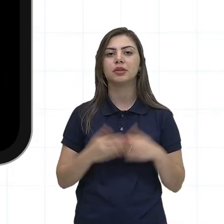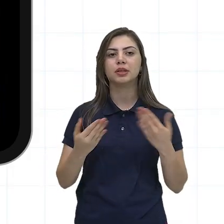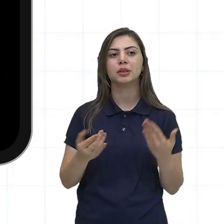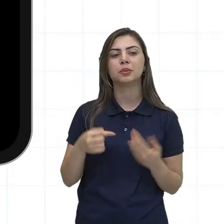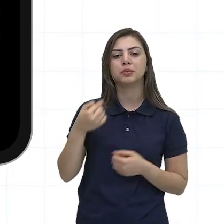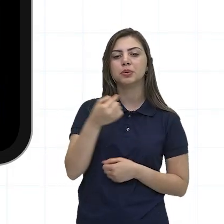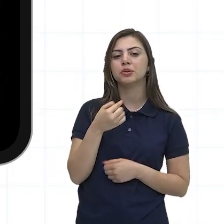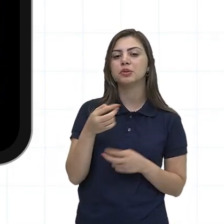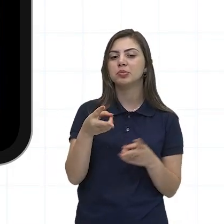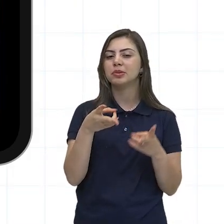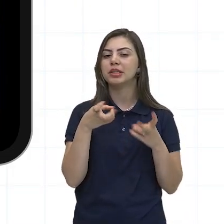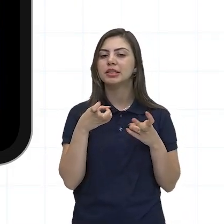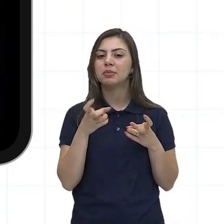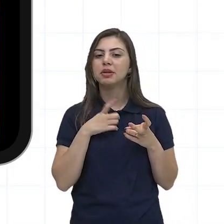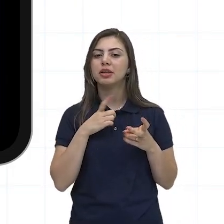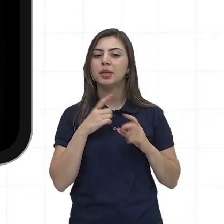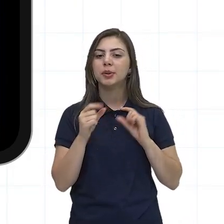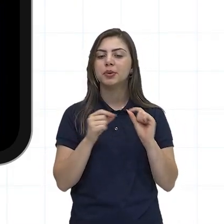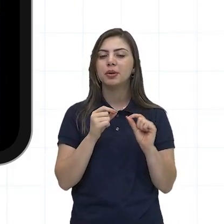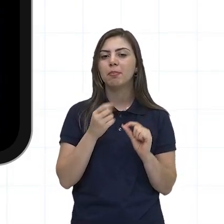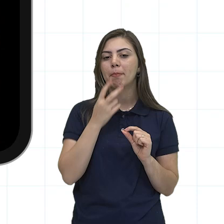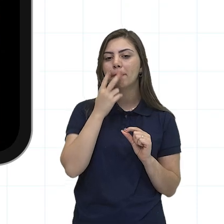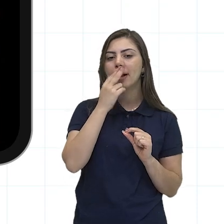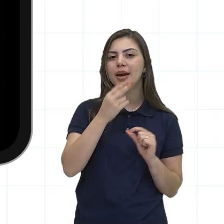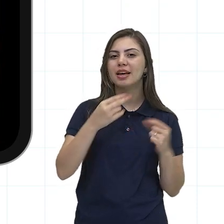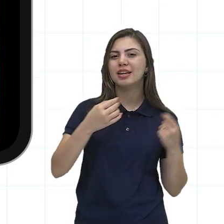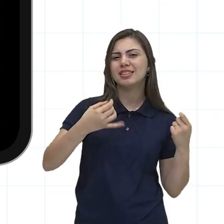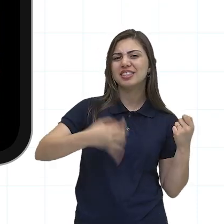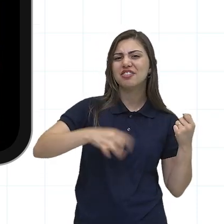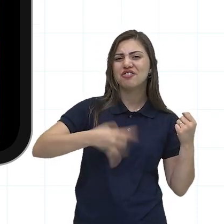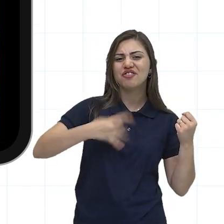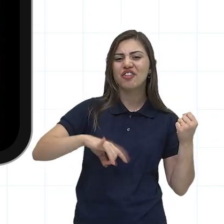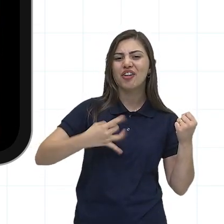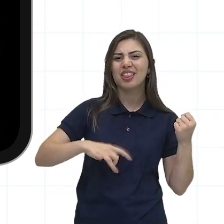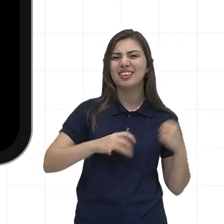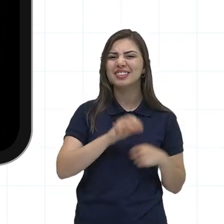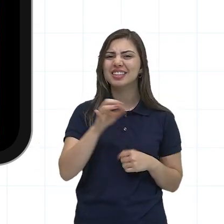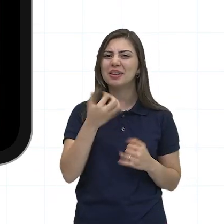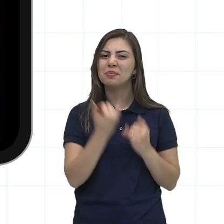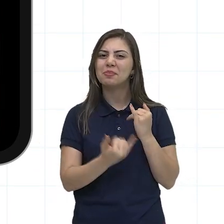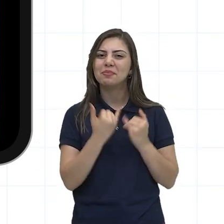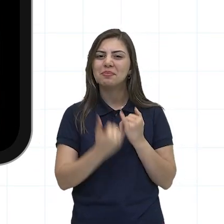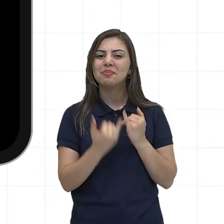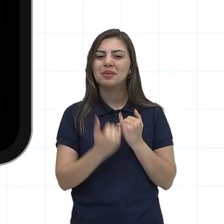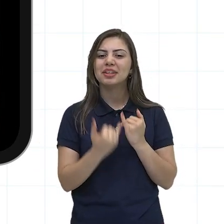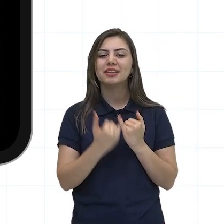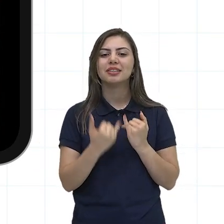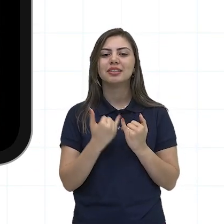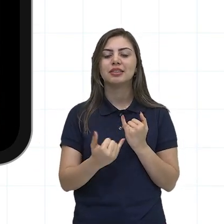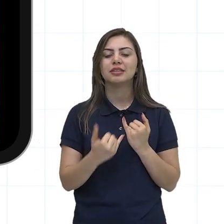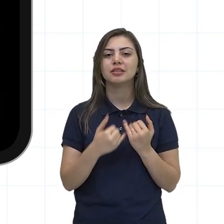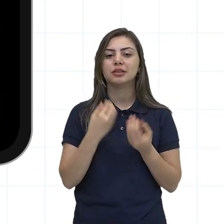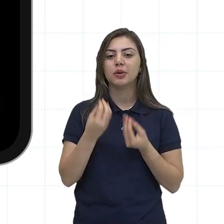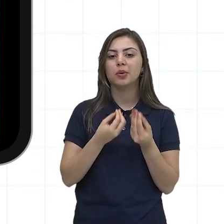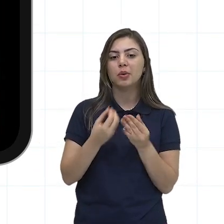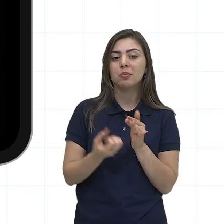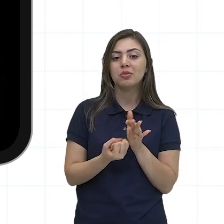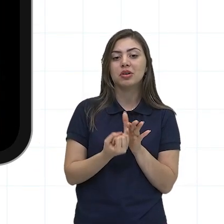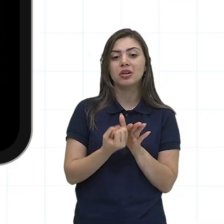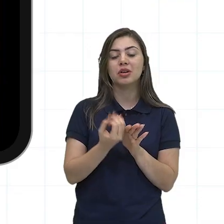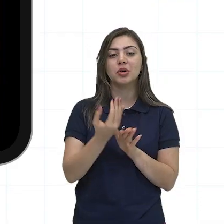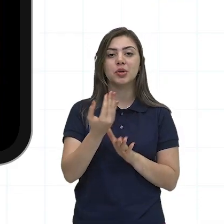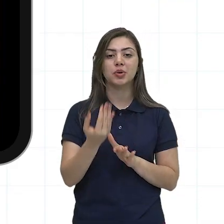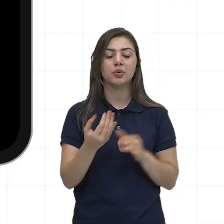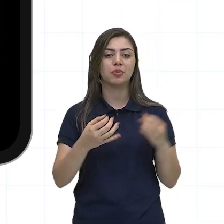gente percebe até que tem uma relação como se fosse com um violão, né? Como se desse origem, digamos